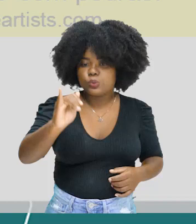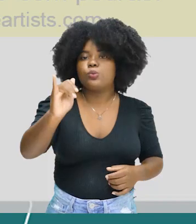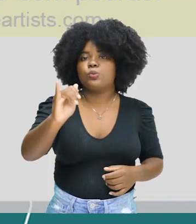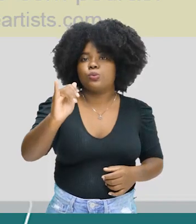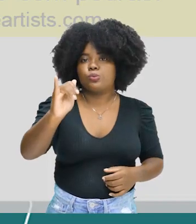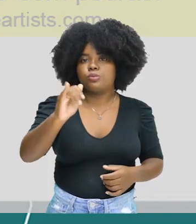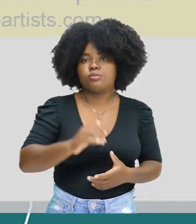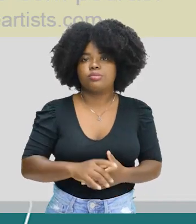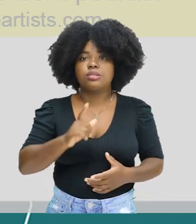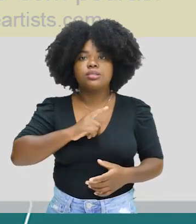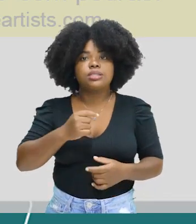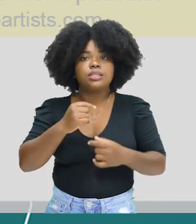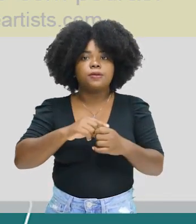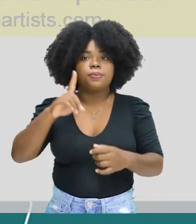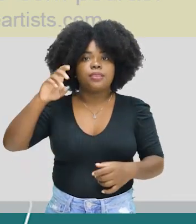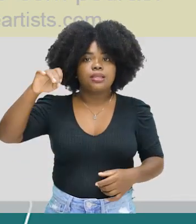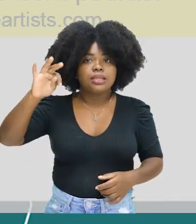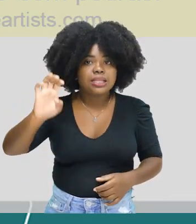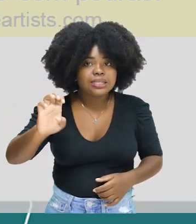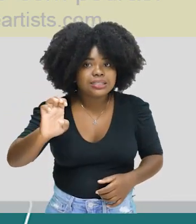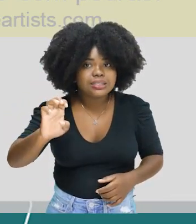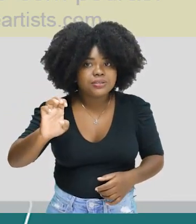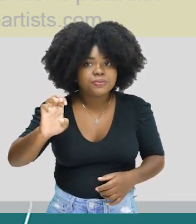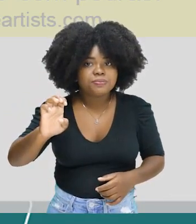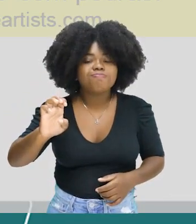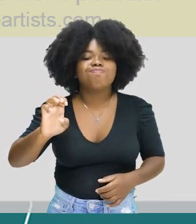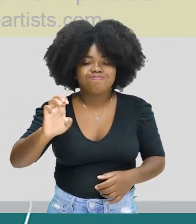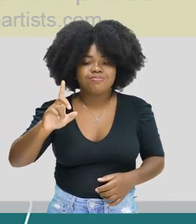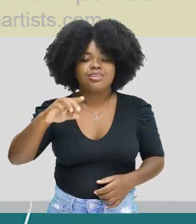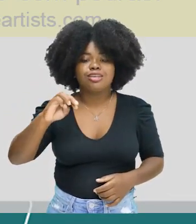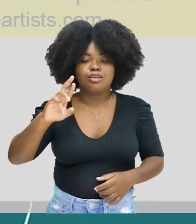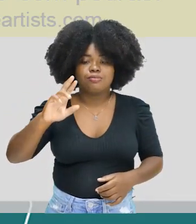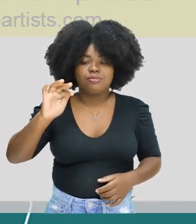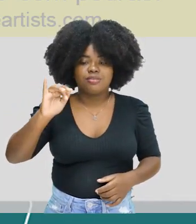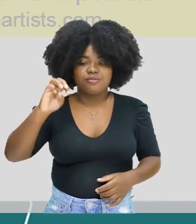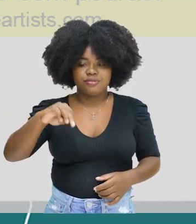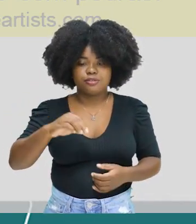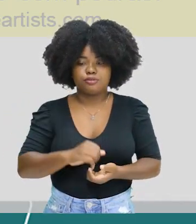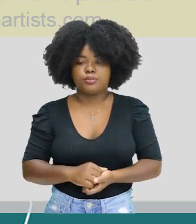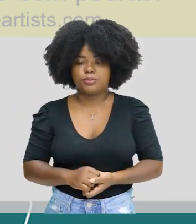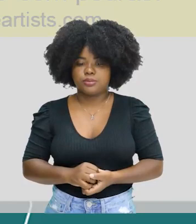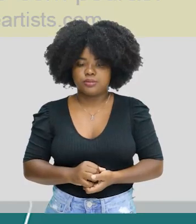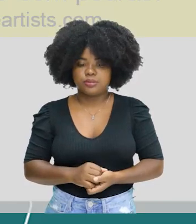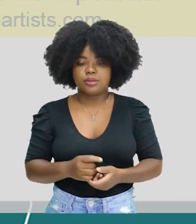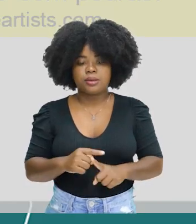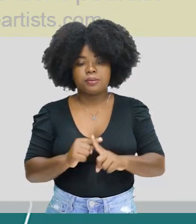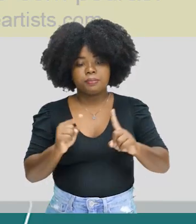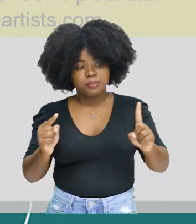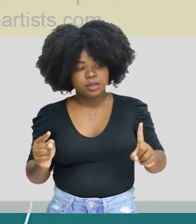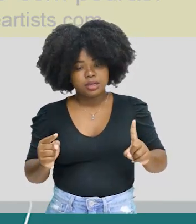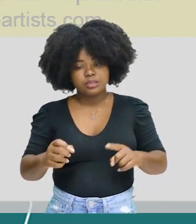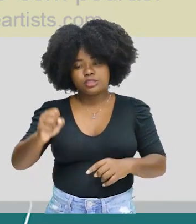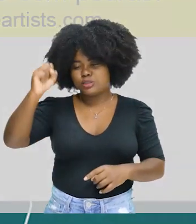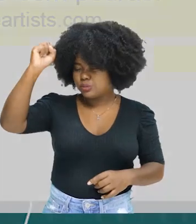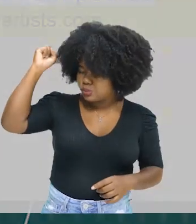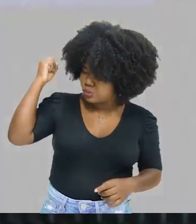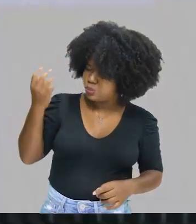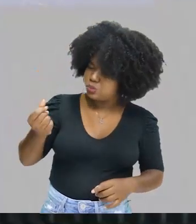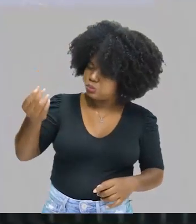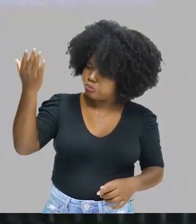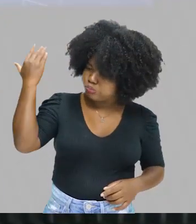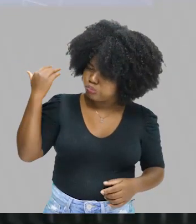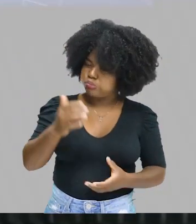foi extrema e matou uma quantidade de elefantes absurda. Então, foi banido o marfim desse trabalho. Só que durante muitos séculos, o Oriente Médio, o